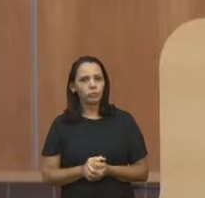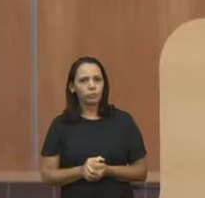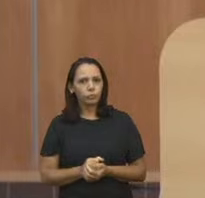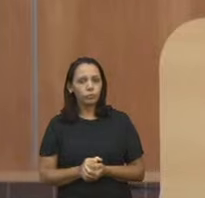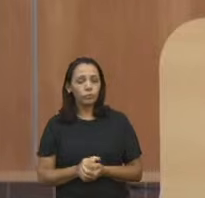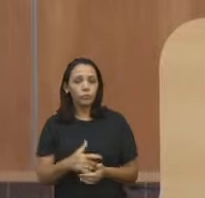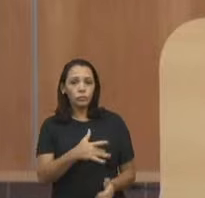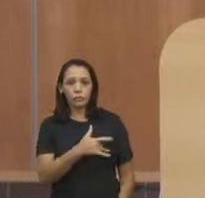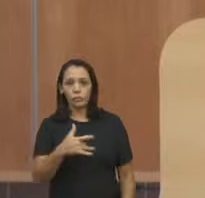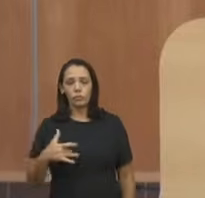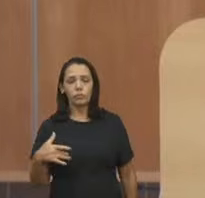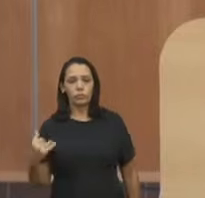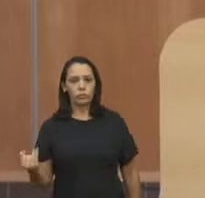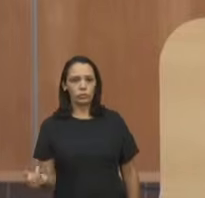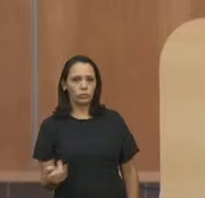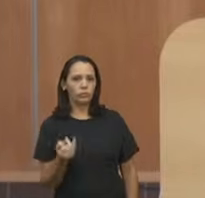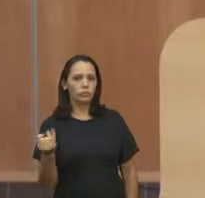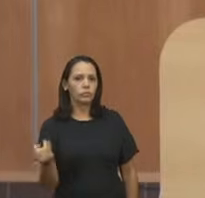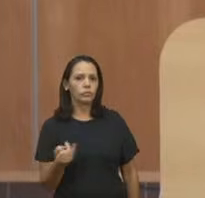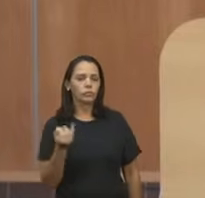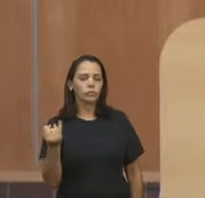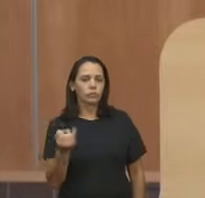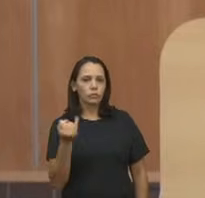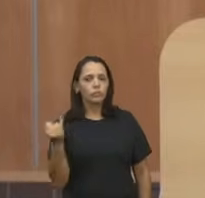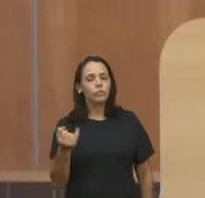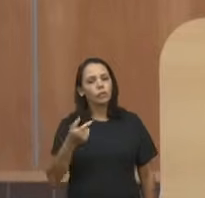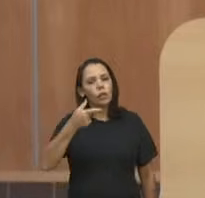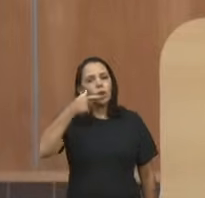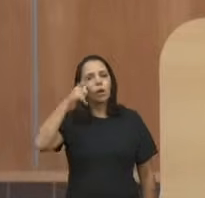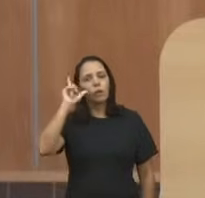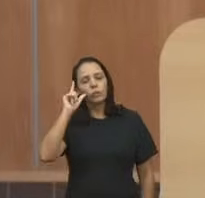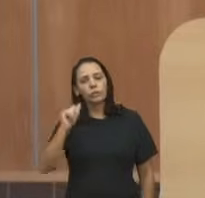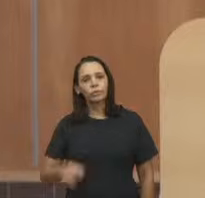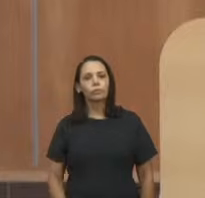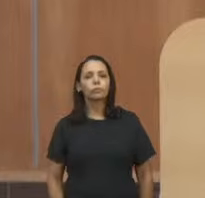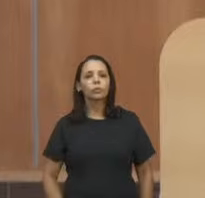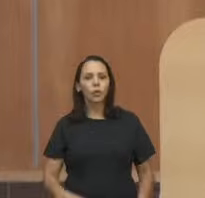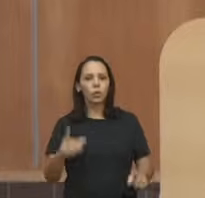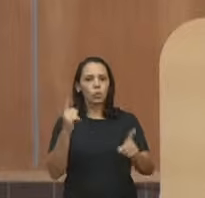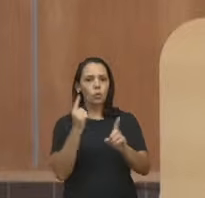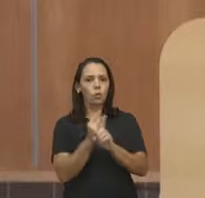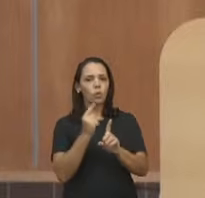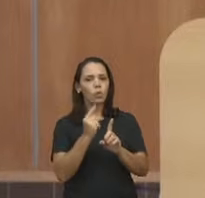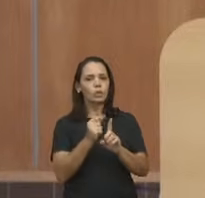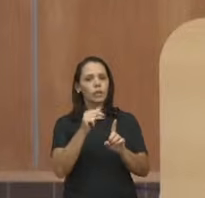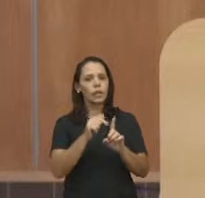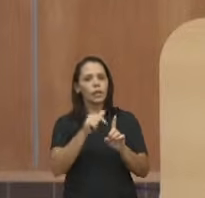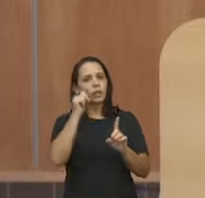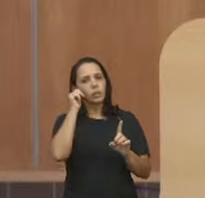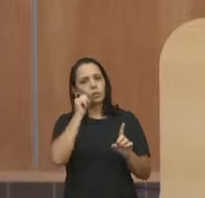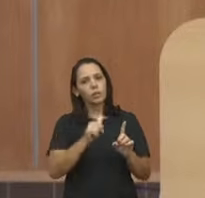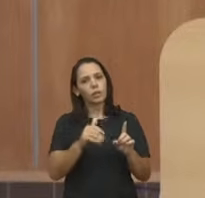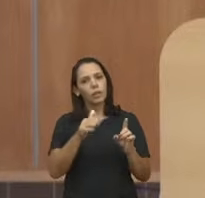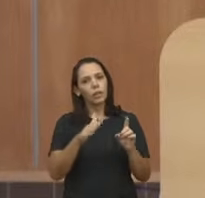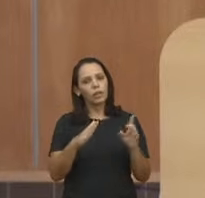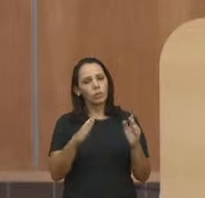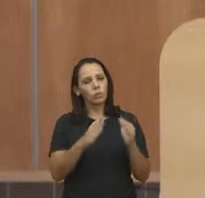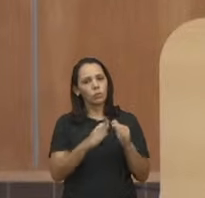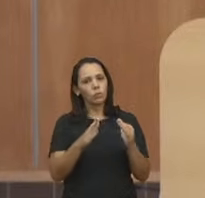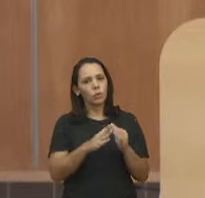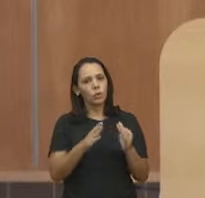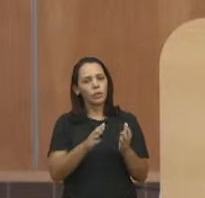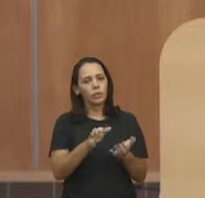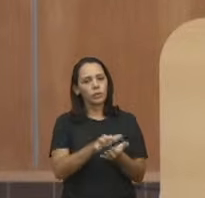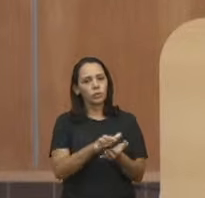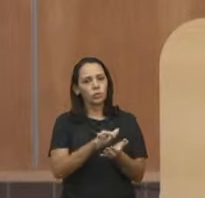a saúde. Saúde muito importante. Ontem eu encontrei uma munícipe aqui na nossa cidade, inclusive no Jardim do